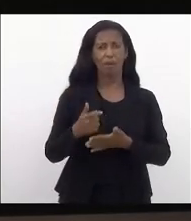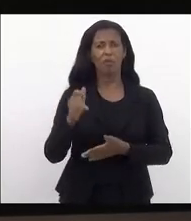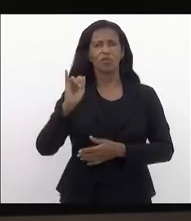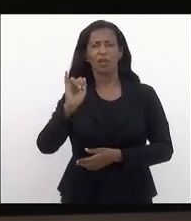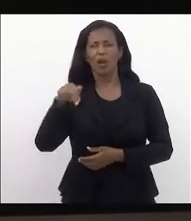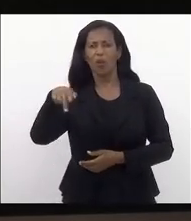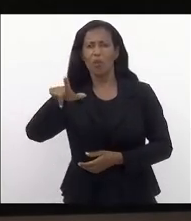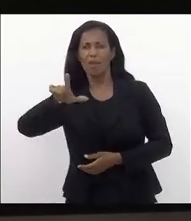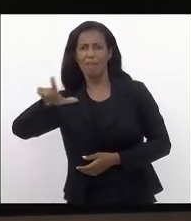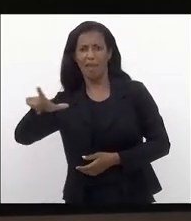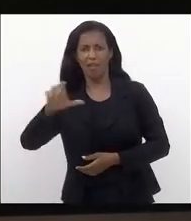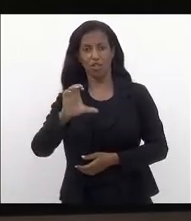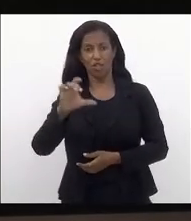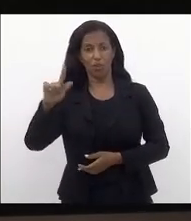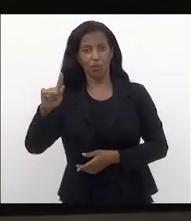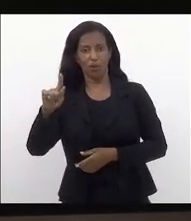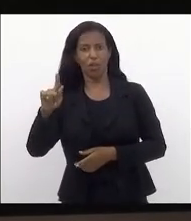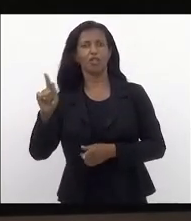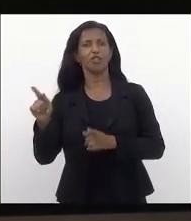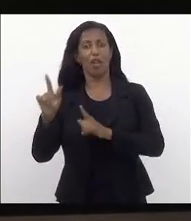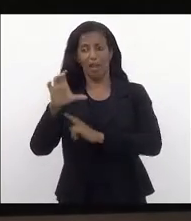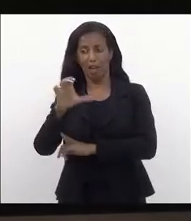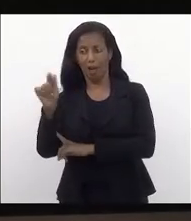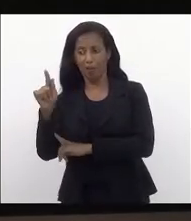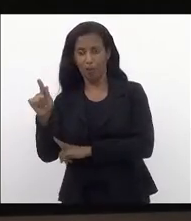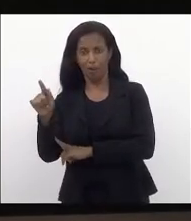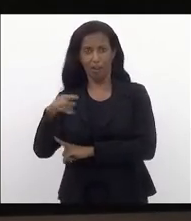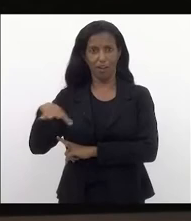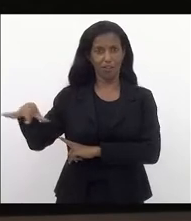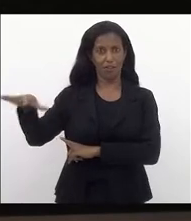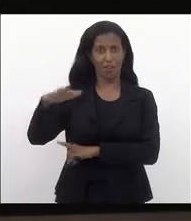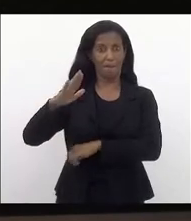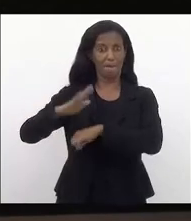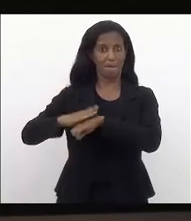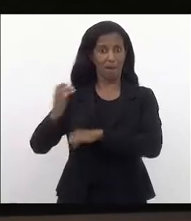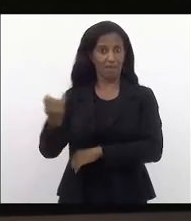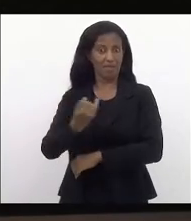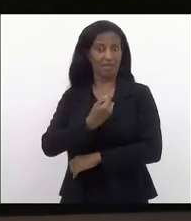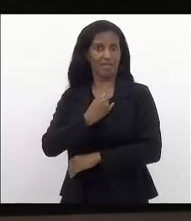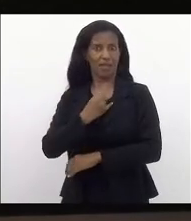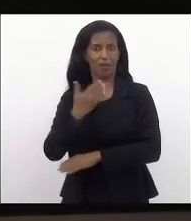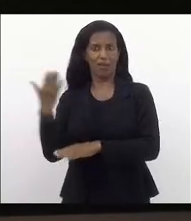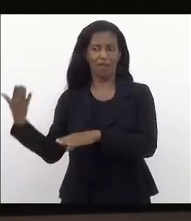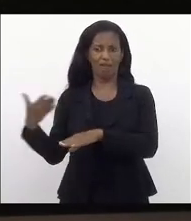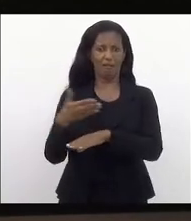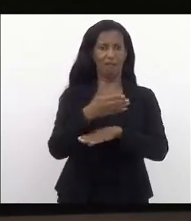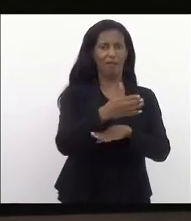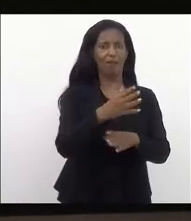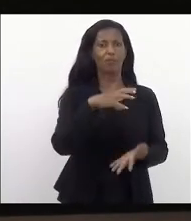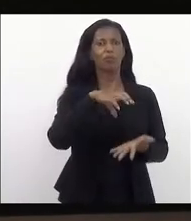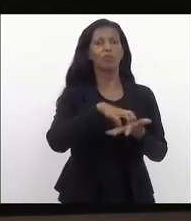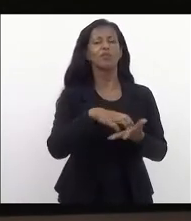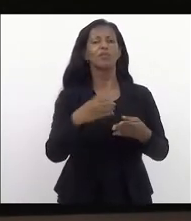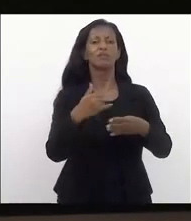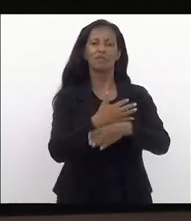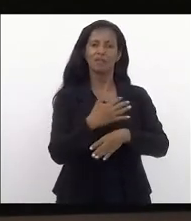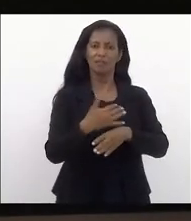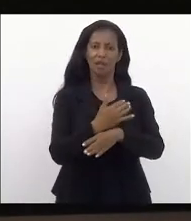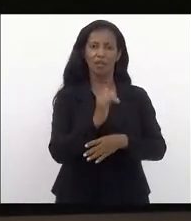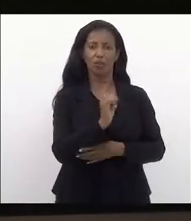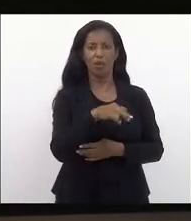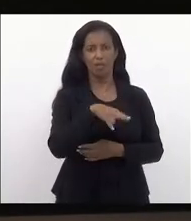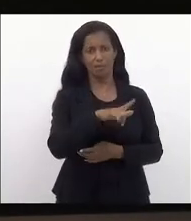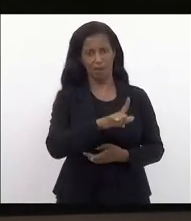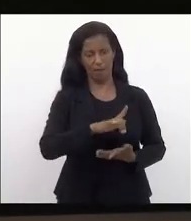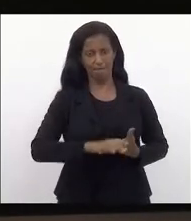de Campo Grande e aí a população de Campo Grande da Zona Oeste toda e mais Itaguaí ia ter que se dirigir para centro da cidade para o IML de centro da cidade